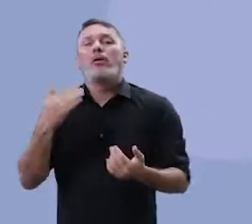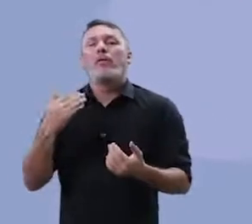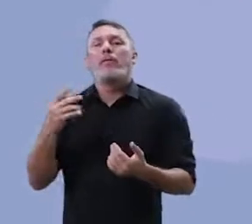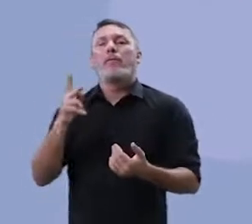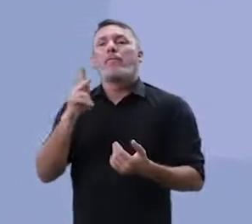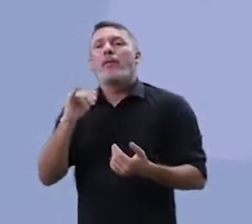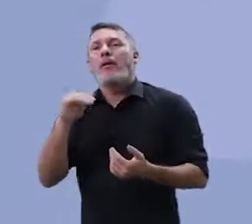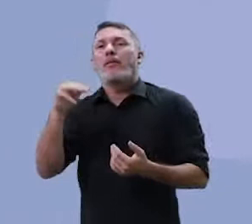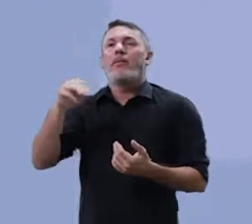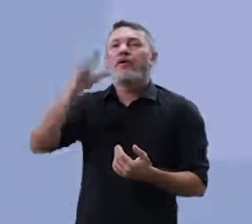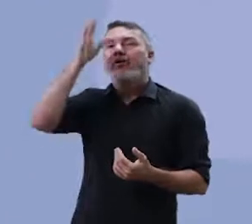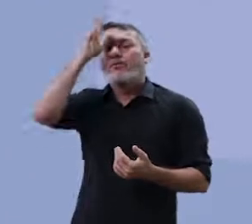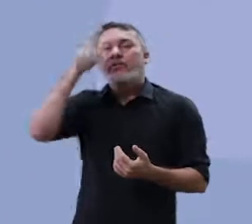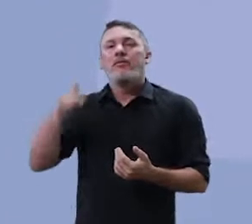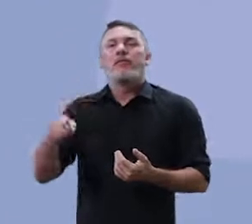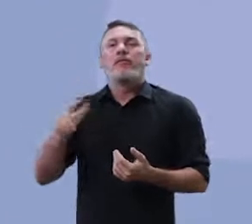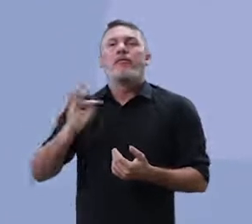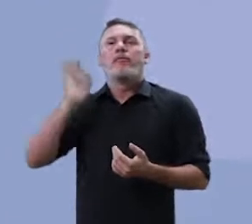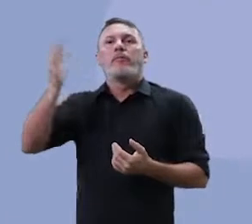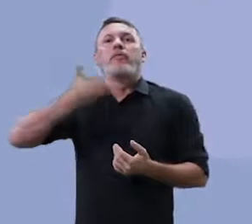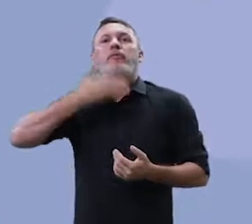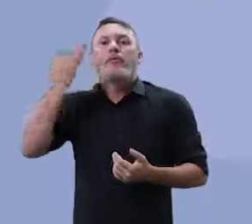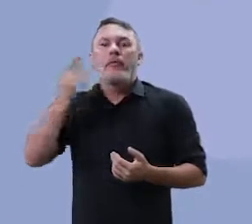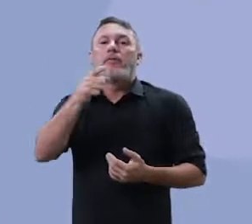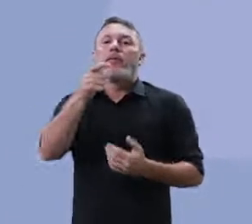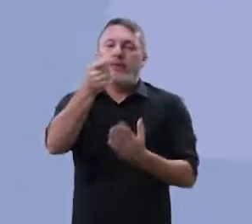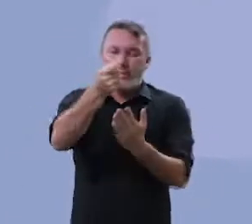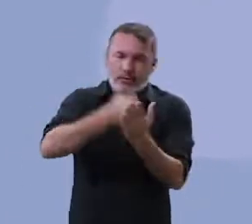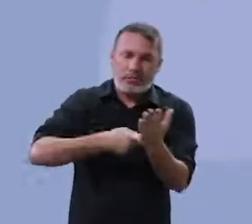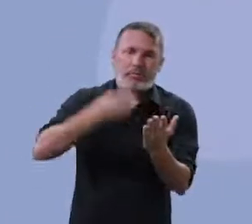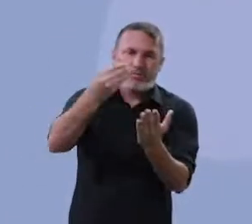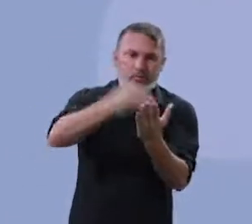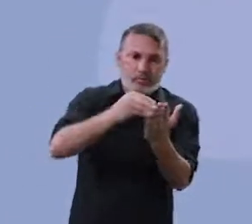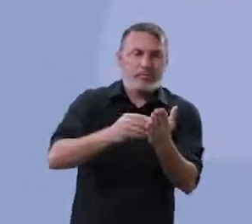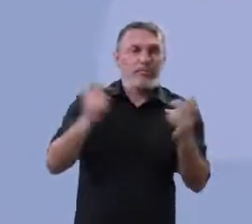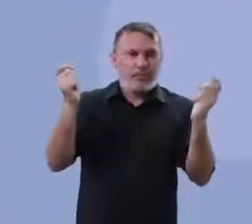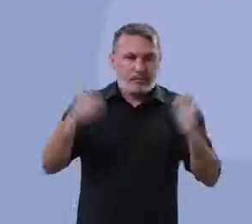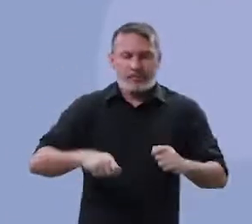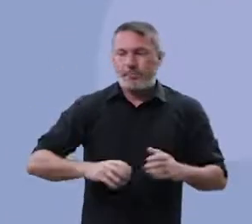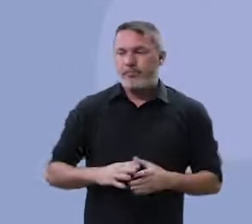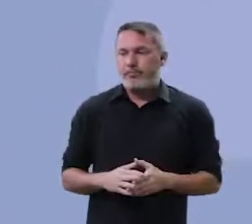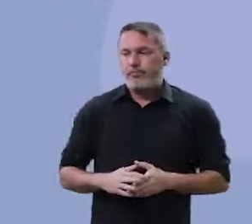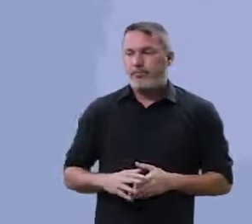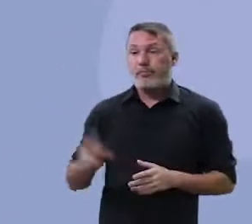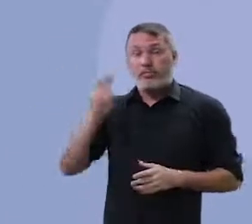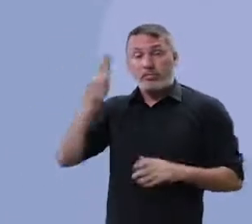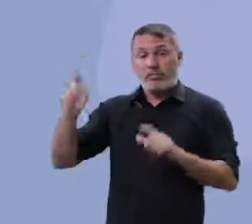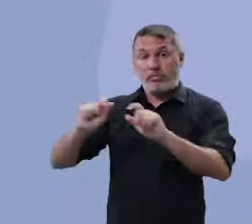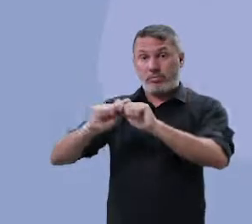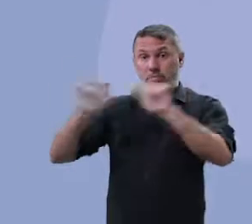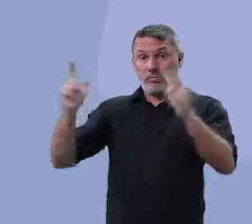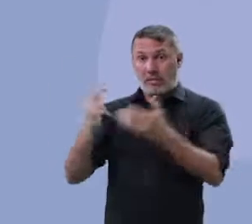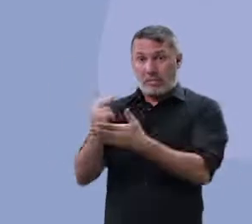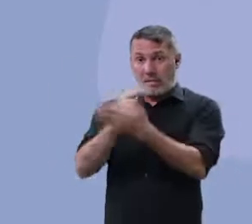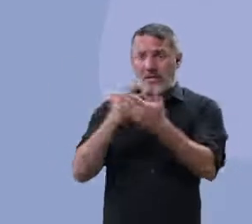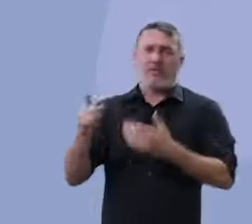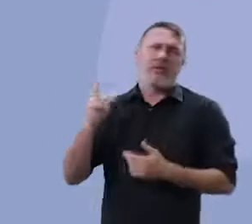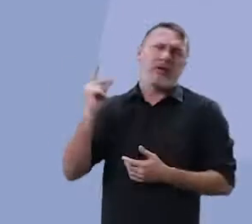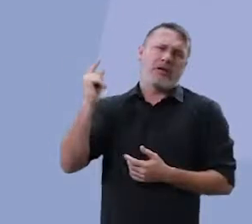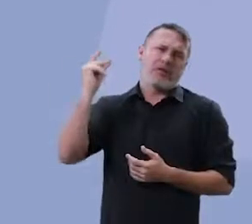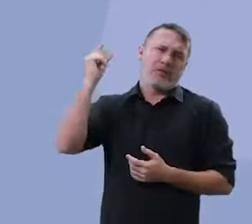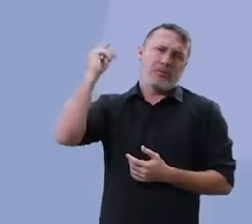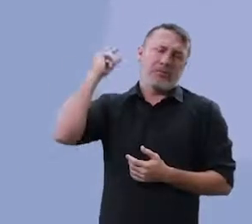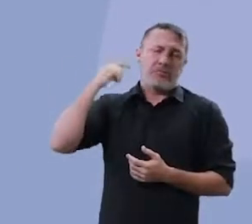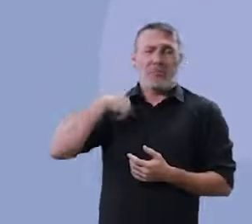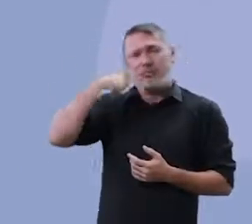um ente querido. Ok? Então você pode jogar basicamente isso no seu texto. Esse desenho é um desenho muito antigo, talvez não é da época